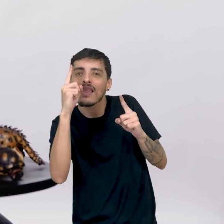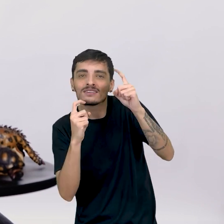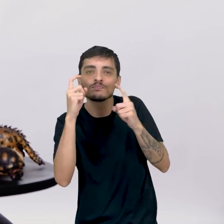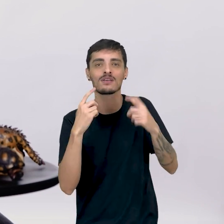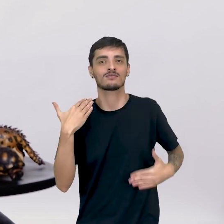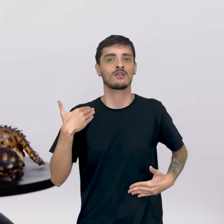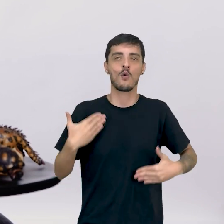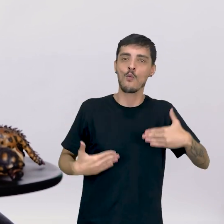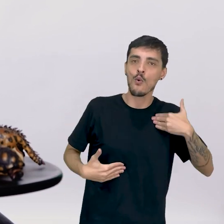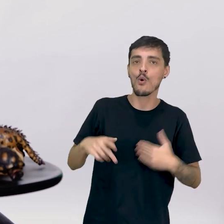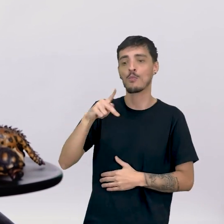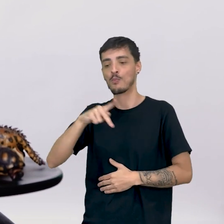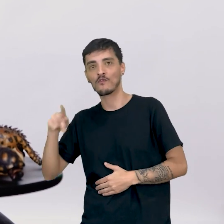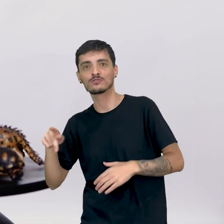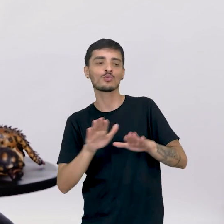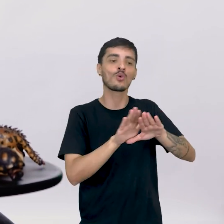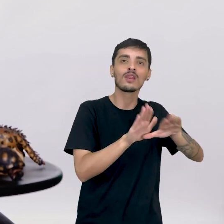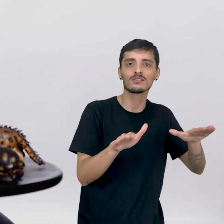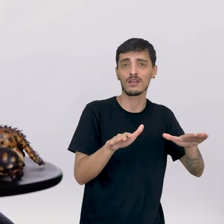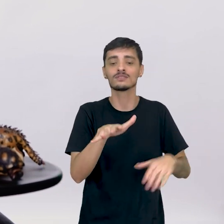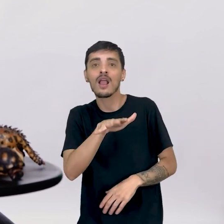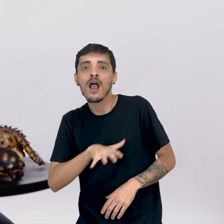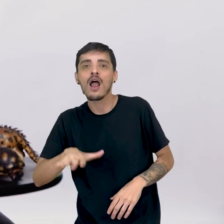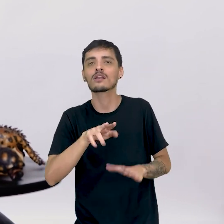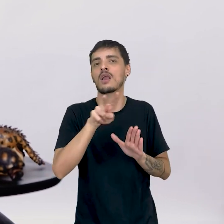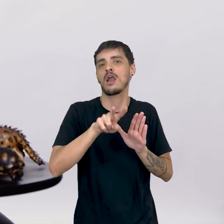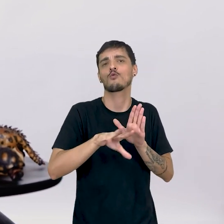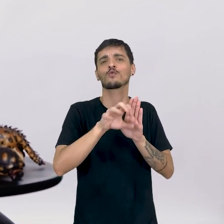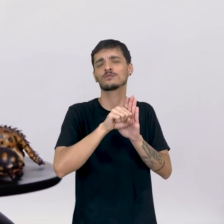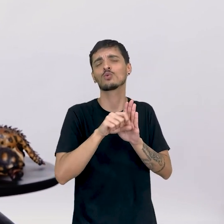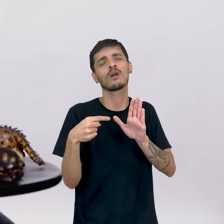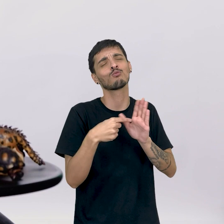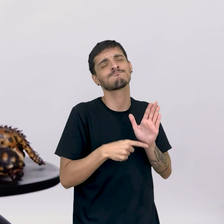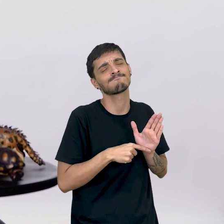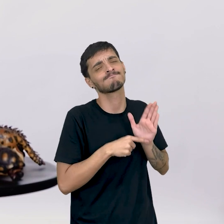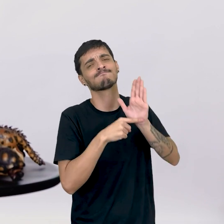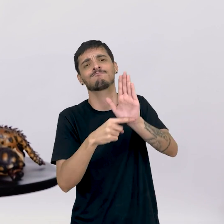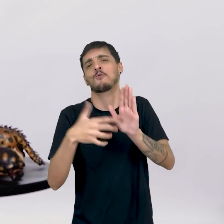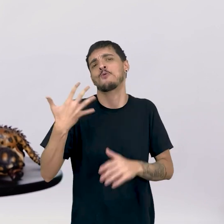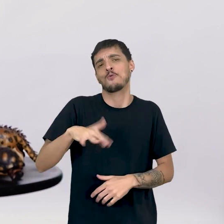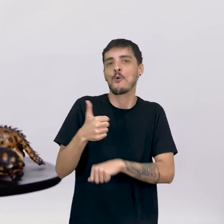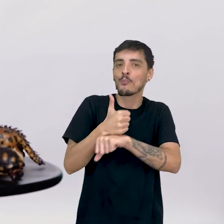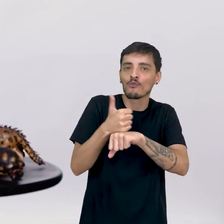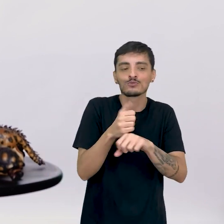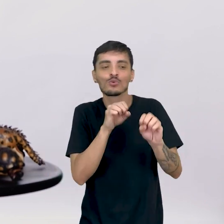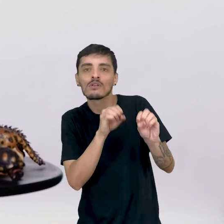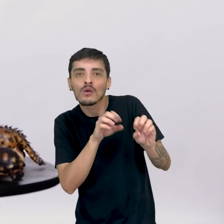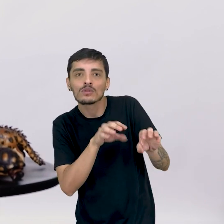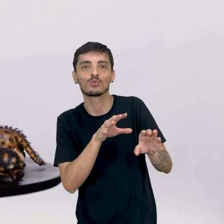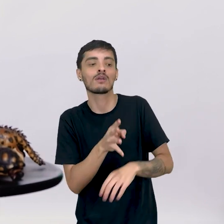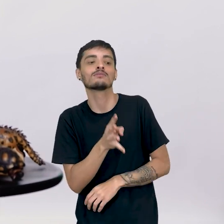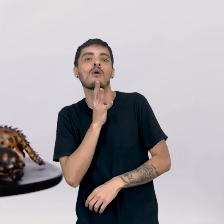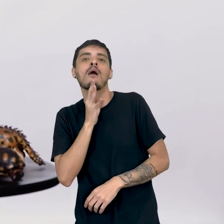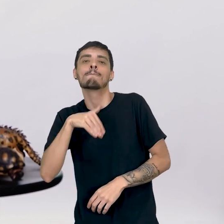das crianças e dos professores, e pela linguagem audiovisual e os seus equipamentos, podem, portanto, ajudar os